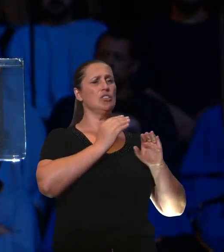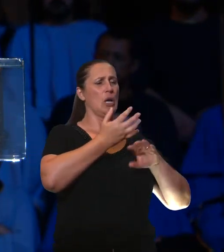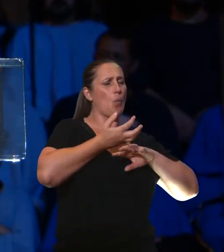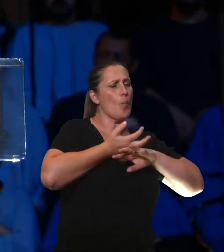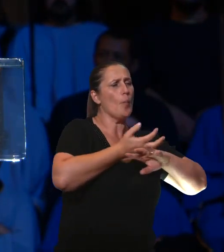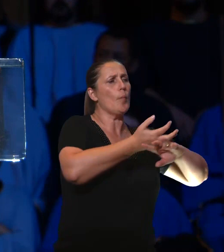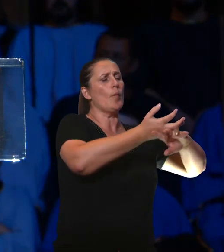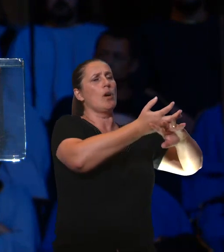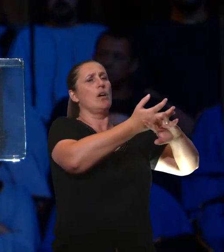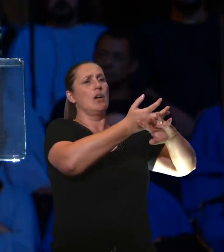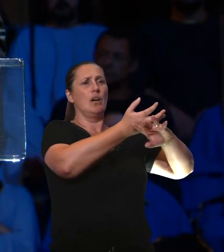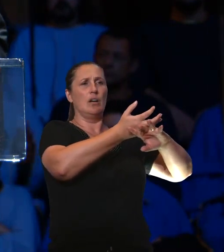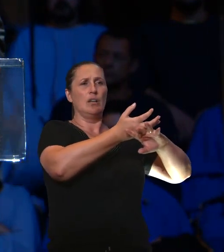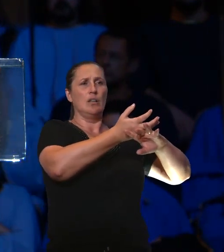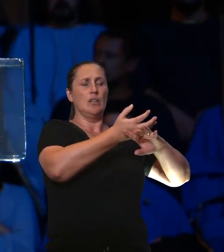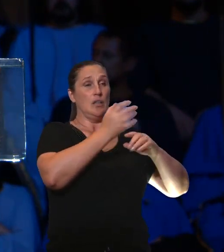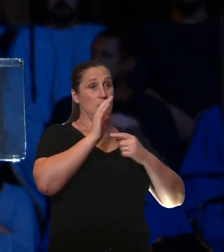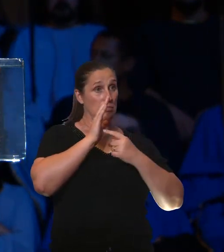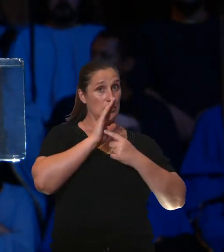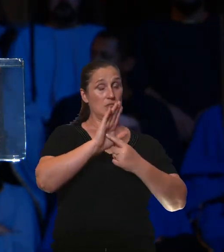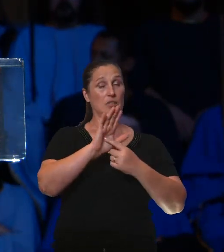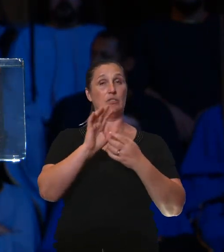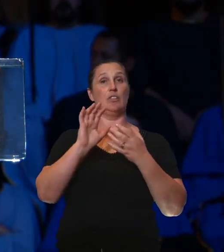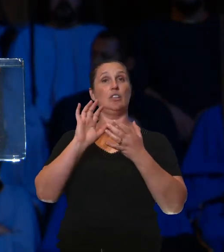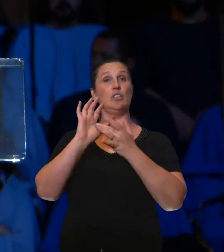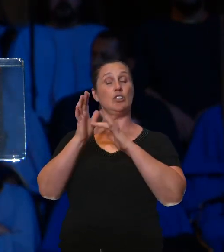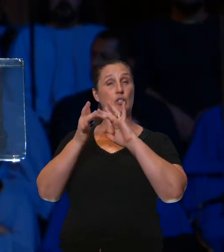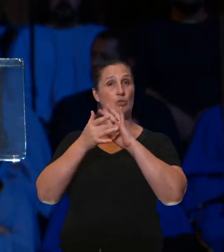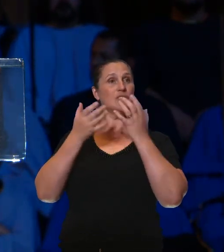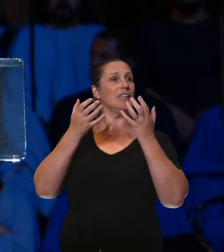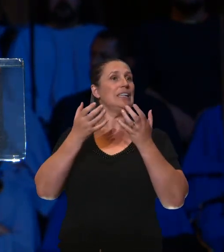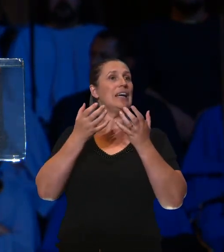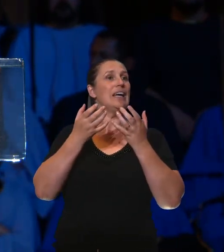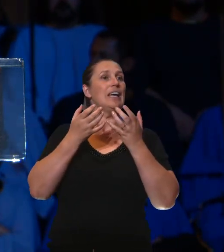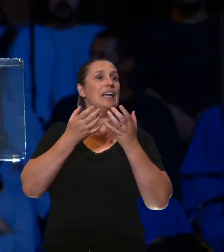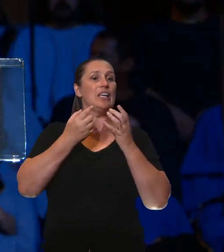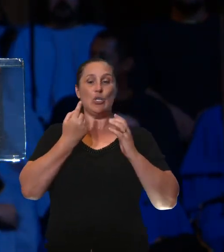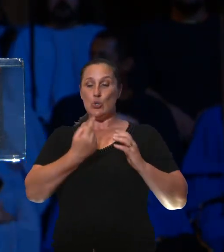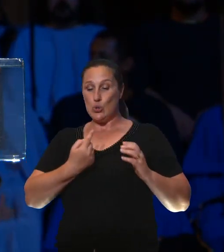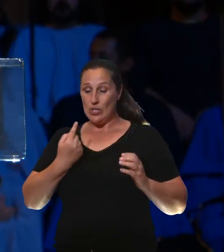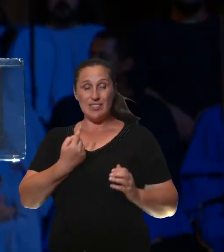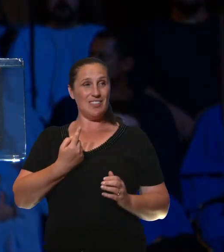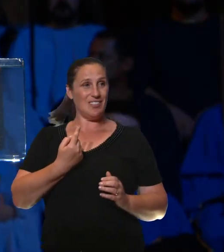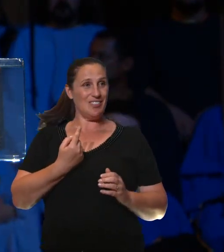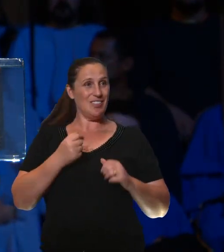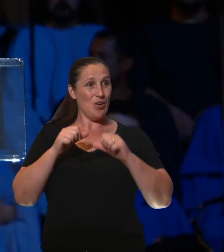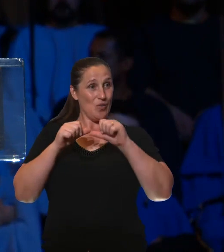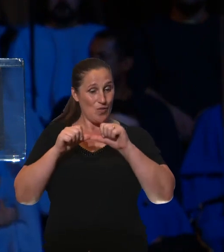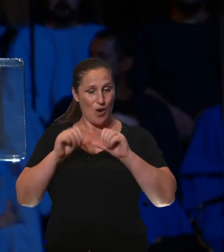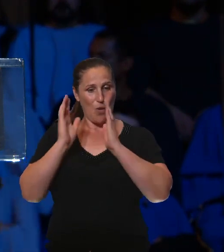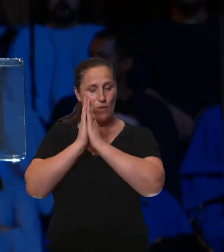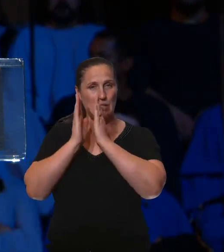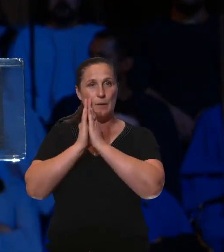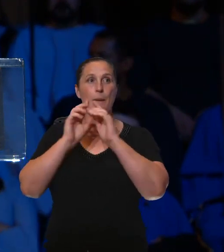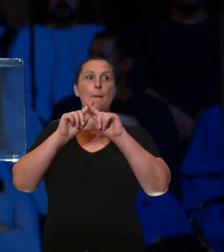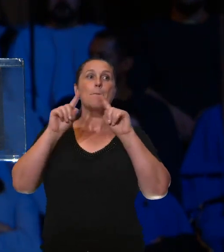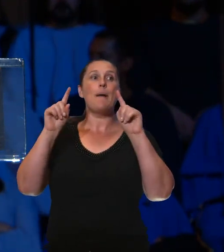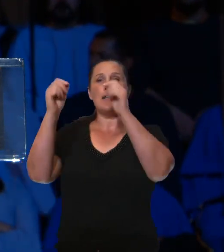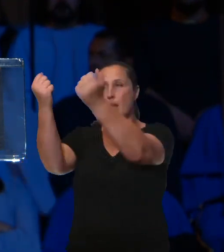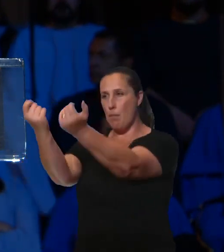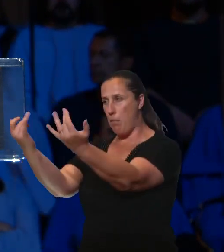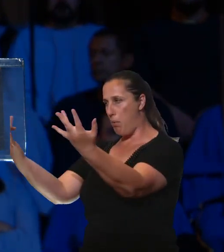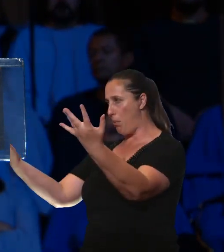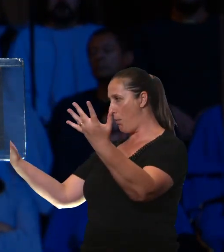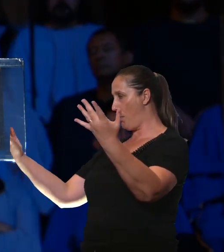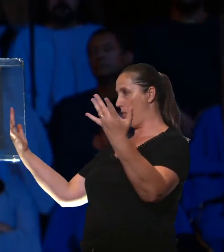deserto, demonstrando que Jesus queria ficar um tempo sozinho. Mas a Bíblia diz que a multidão, vendo o barco